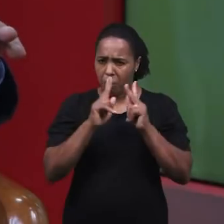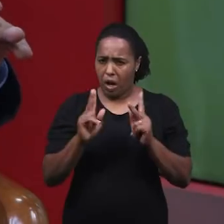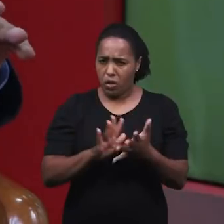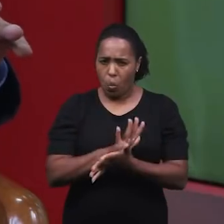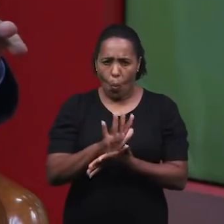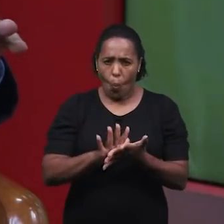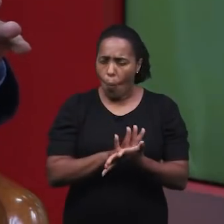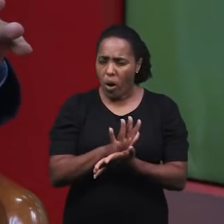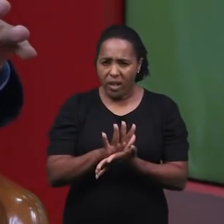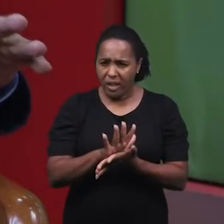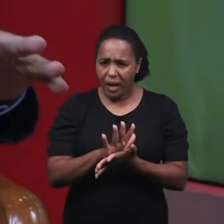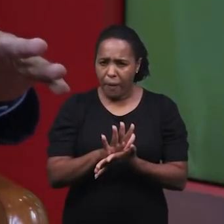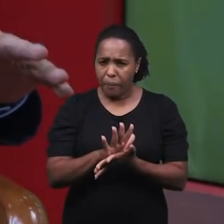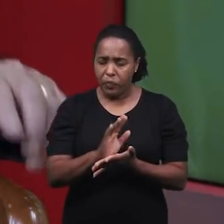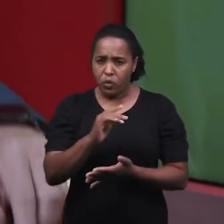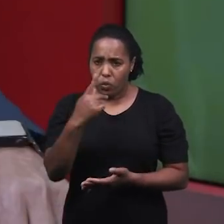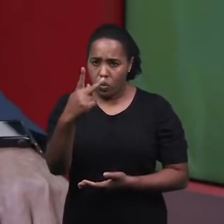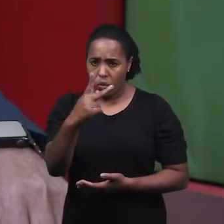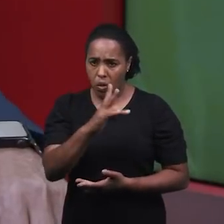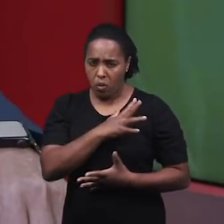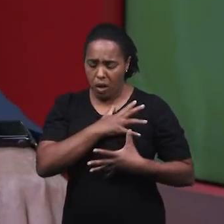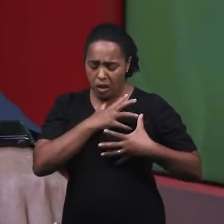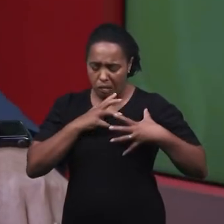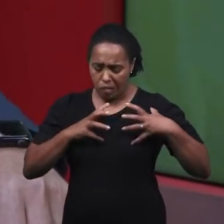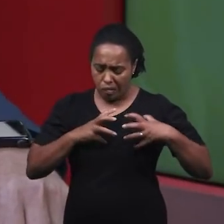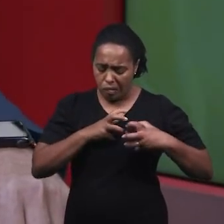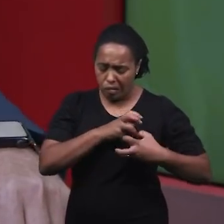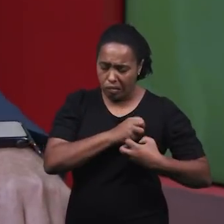Seu coração está atemorizado?